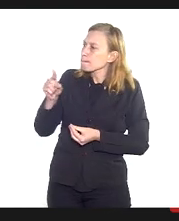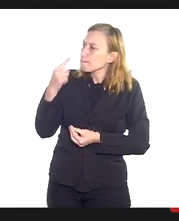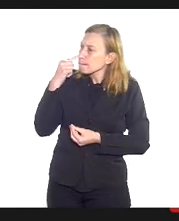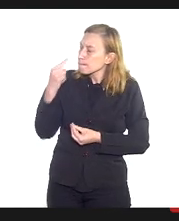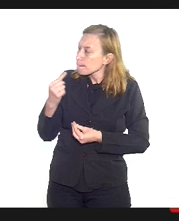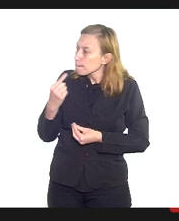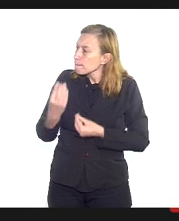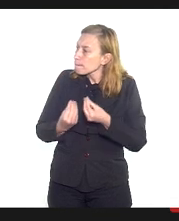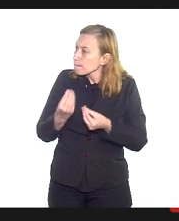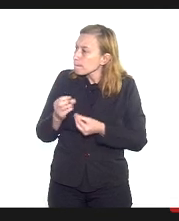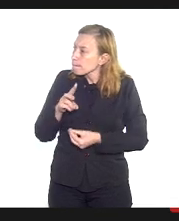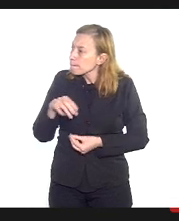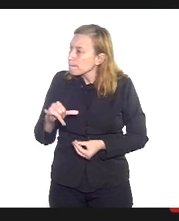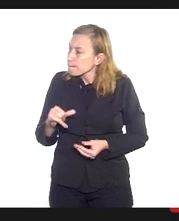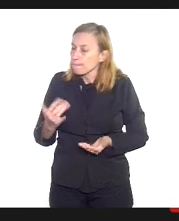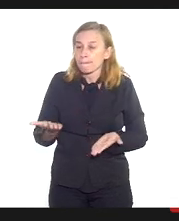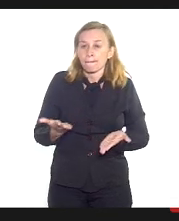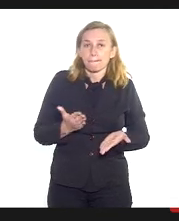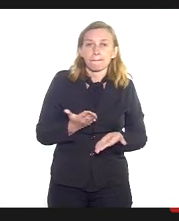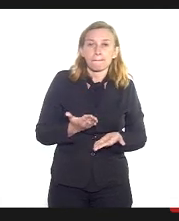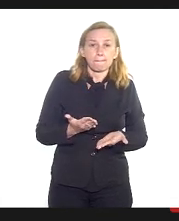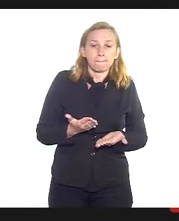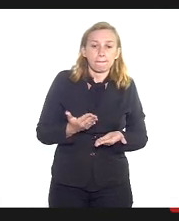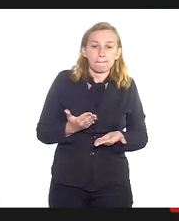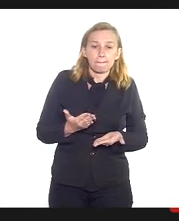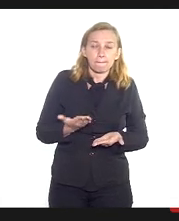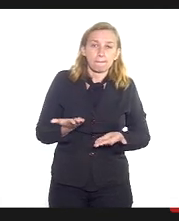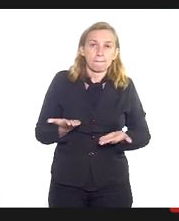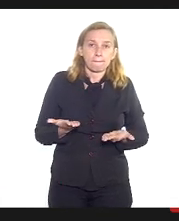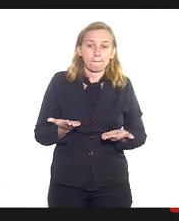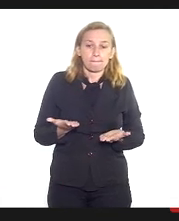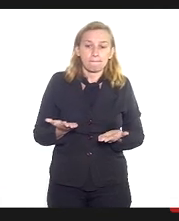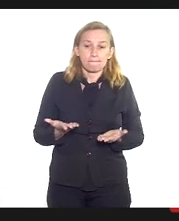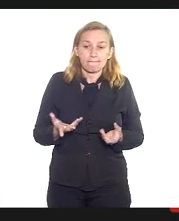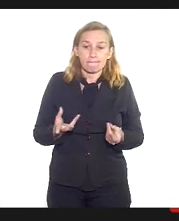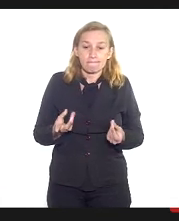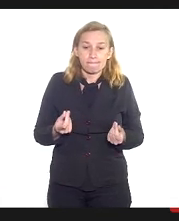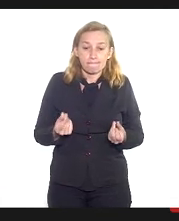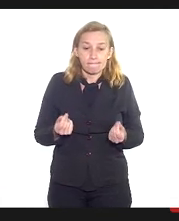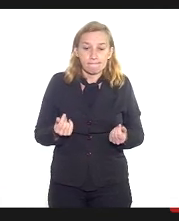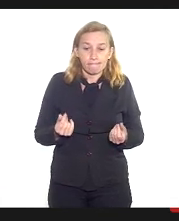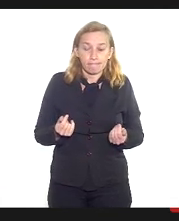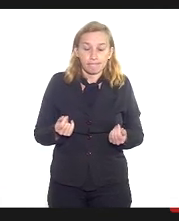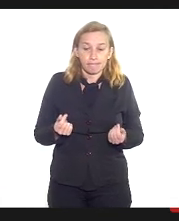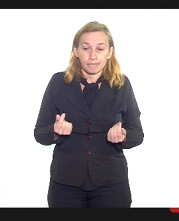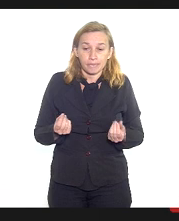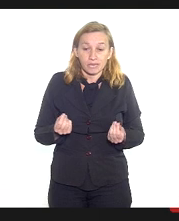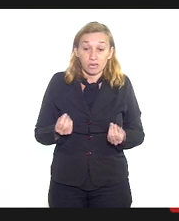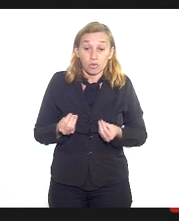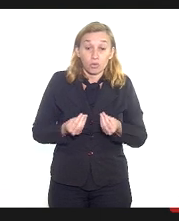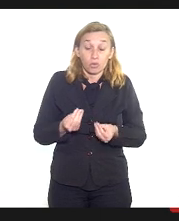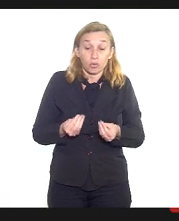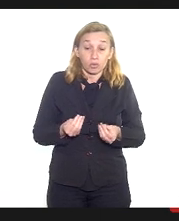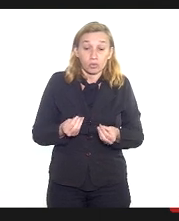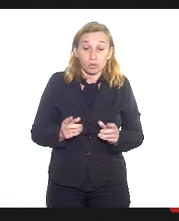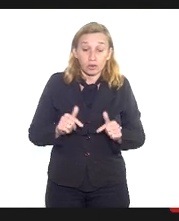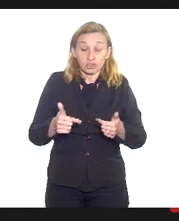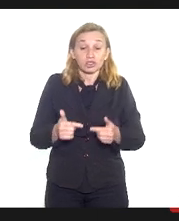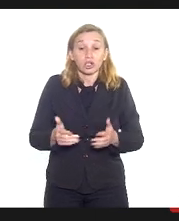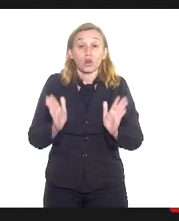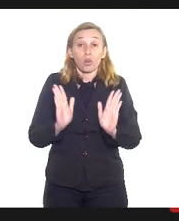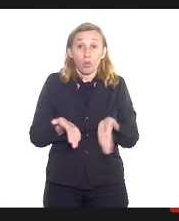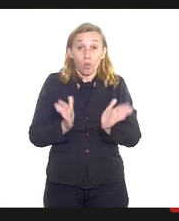que vai... como é que isso vai se dar, porque hoje